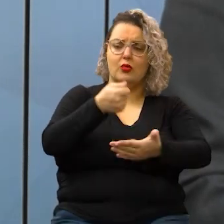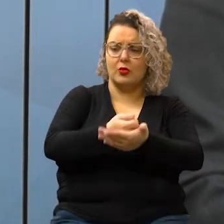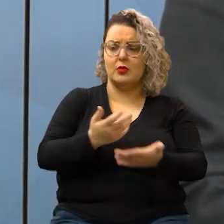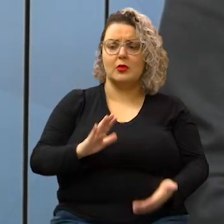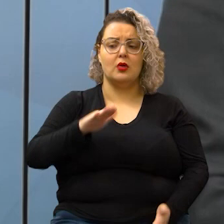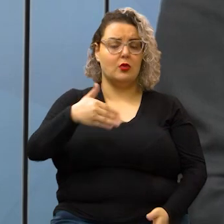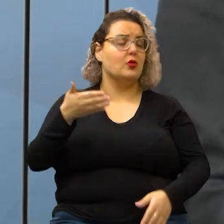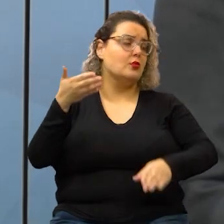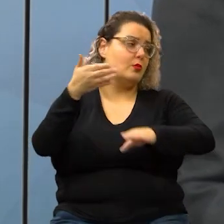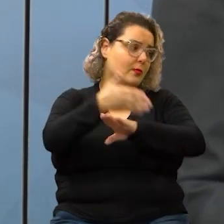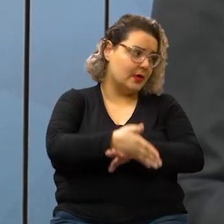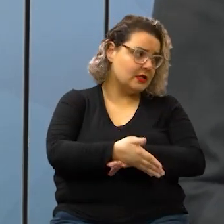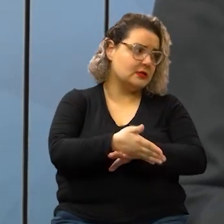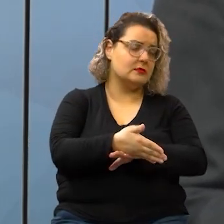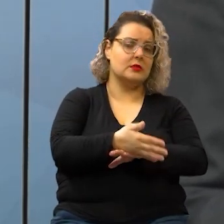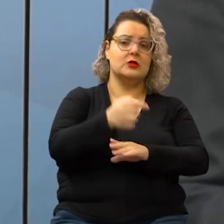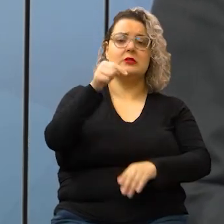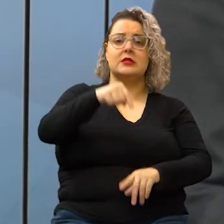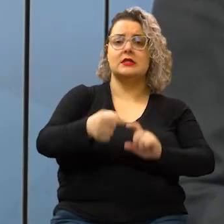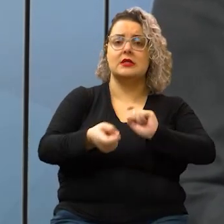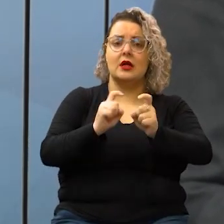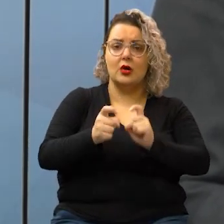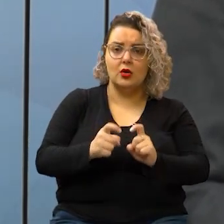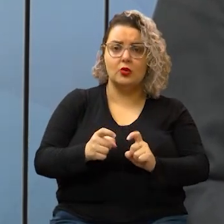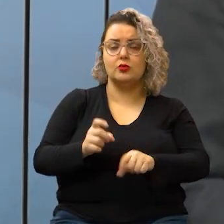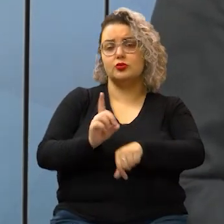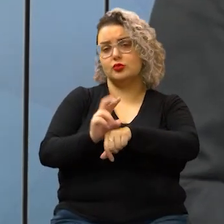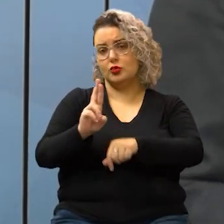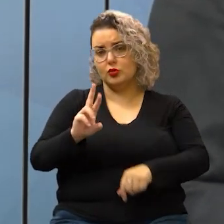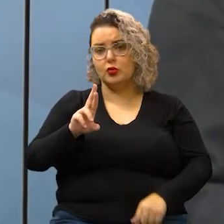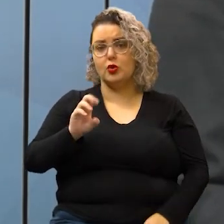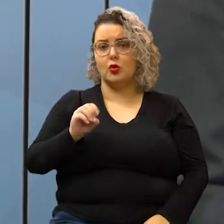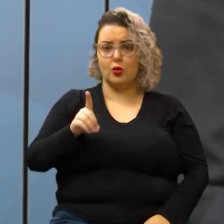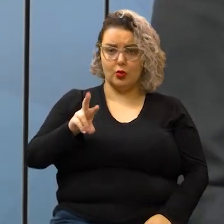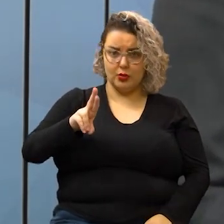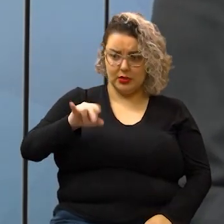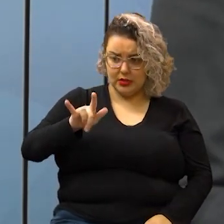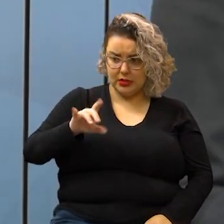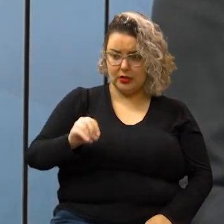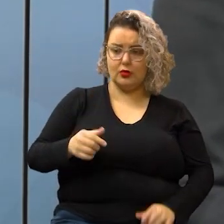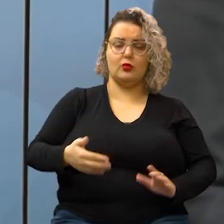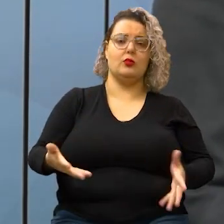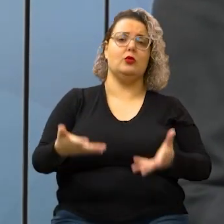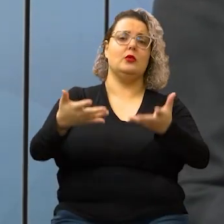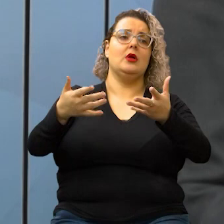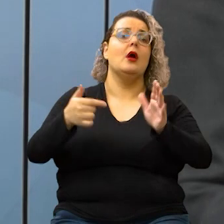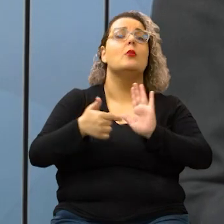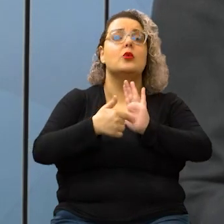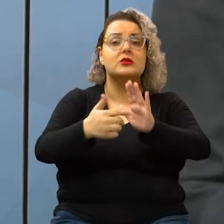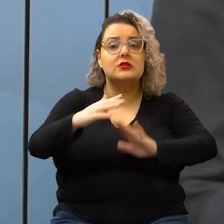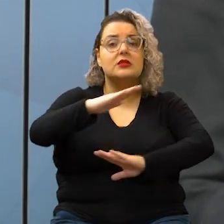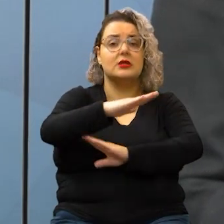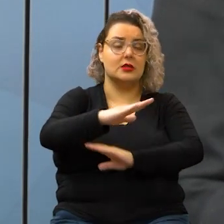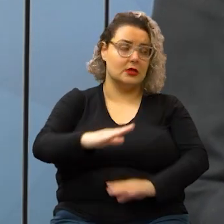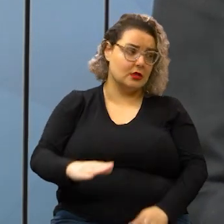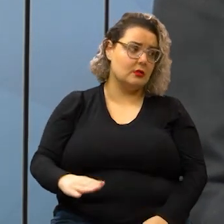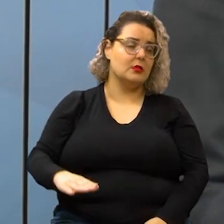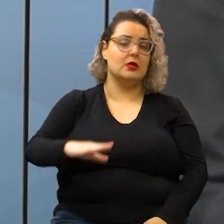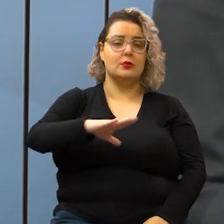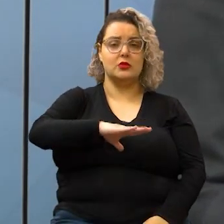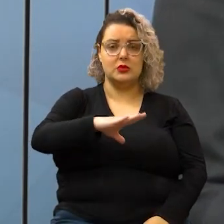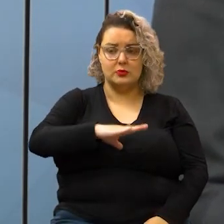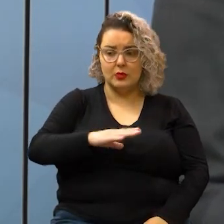nós participamos dessa reunião que o doutor Rodrigo promoveu, era mostrar que a Câmara Municipal, o Poder